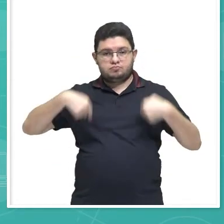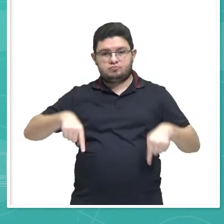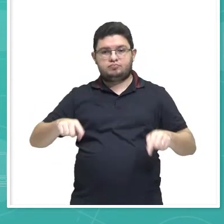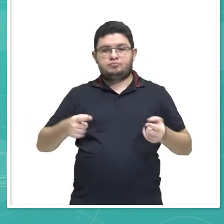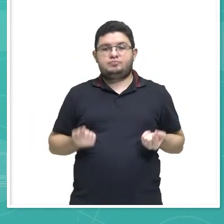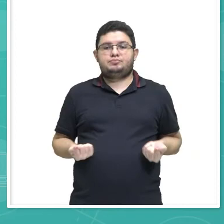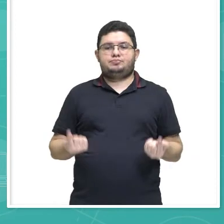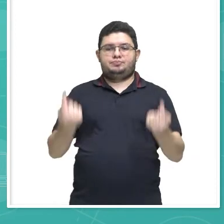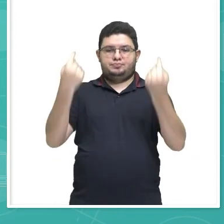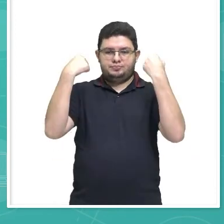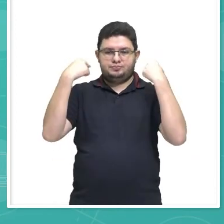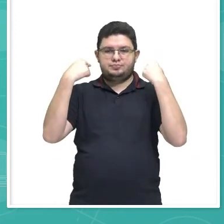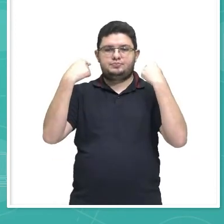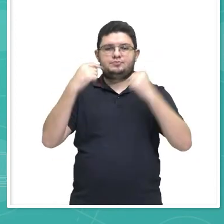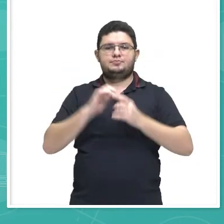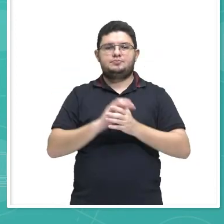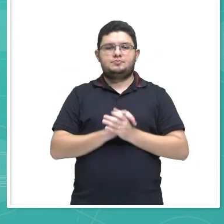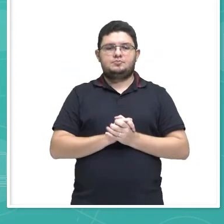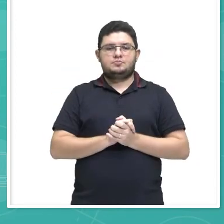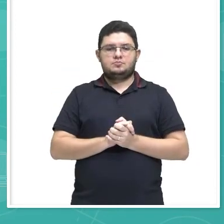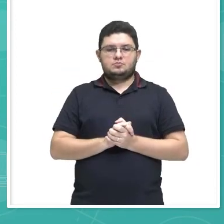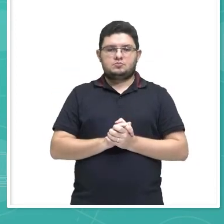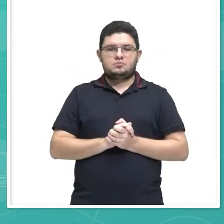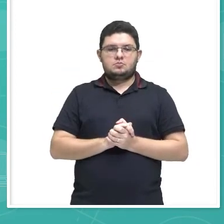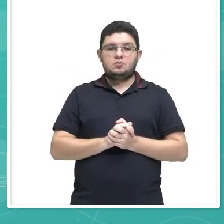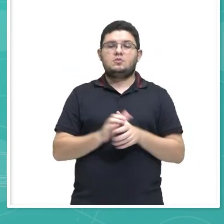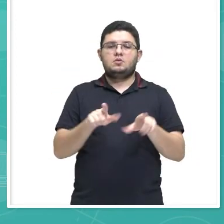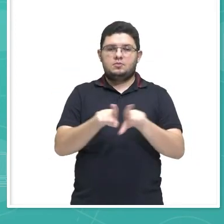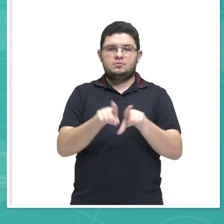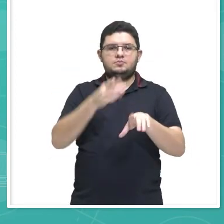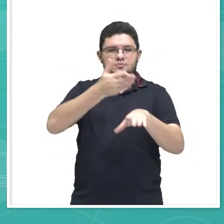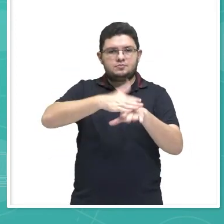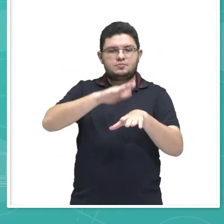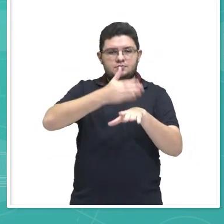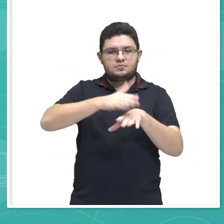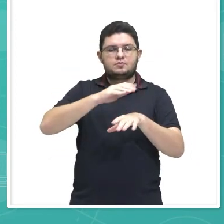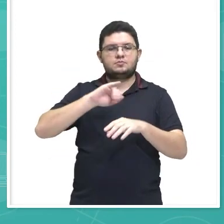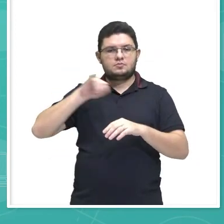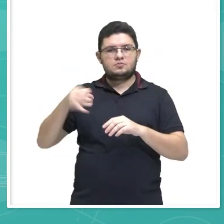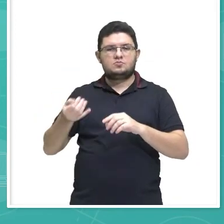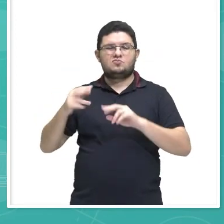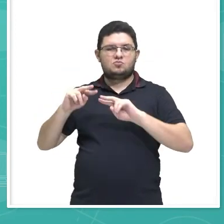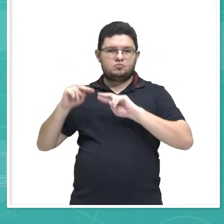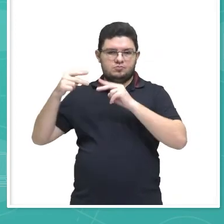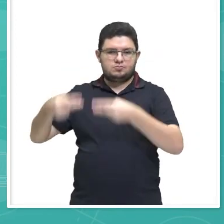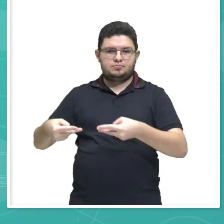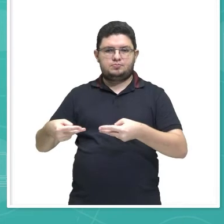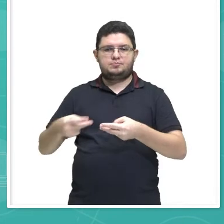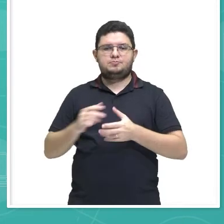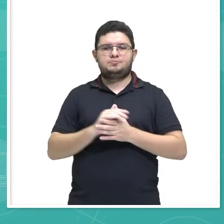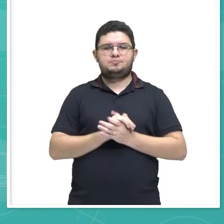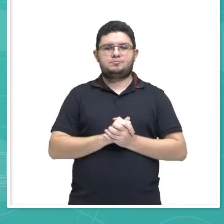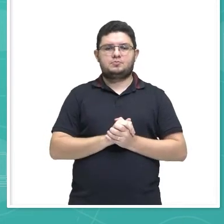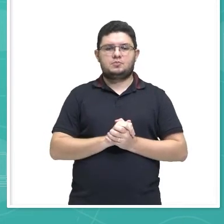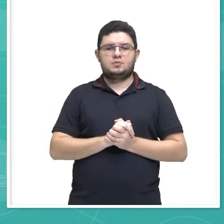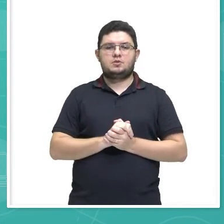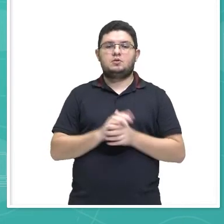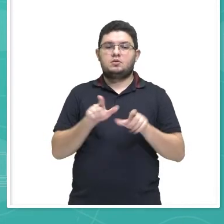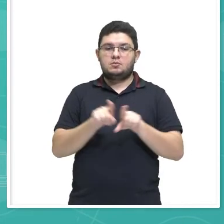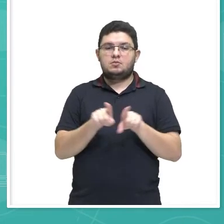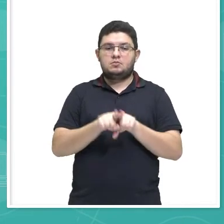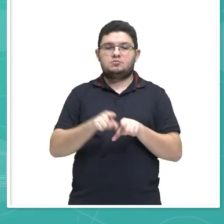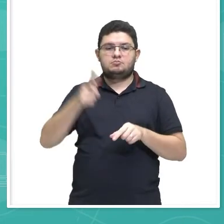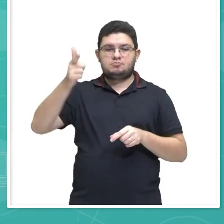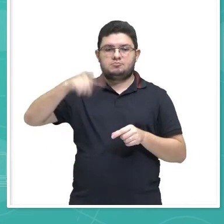o shirokemi. Então, faz parte também do treinamento de judô, certo? E aí nós vamos ver outro tipo